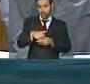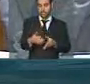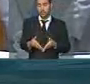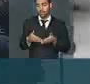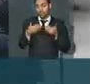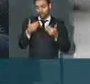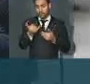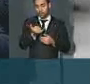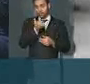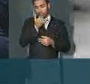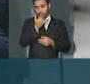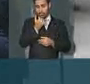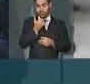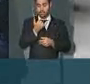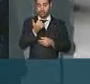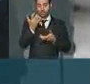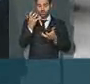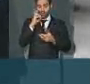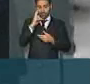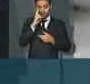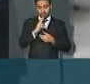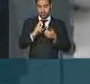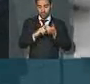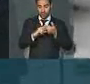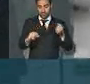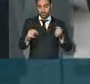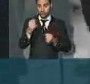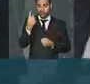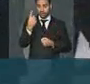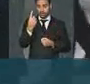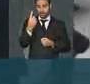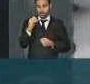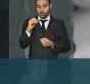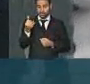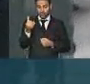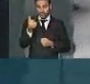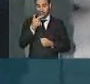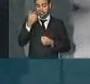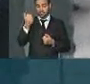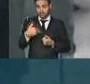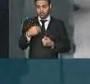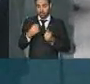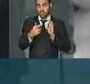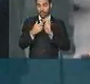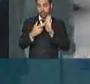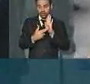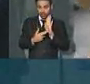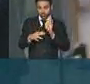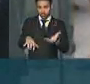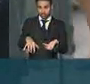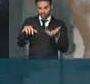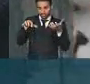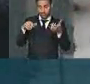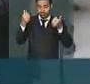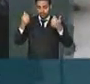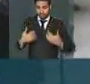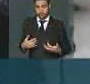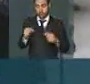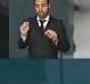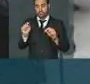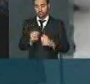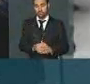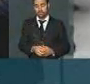presidente, só para lembrar o senhor, o artigo 106 diz o seguinte, o regimento comum, diz o seguinte,